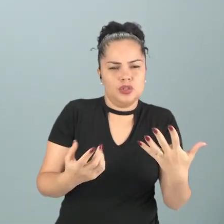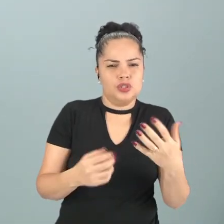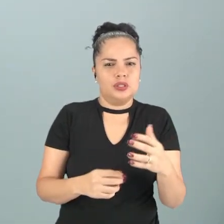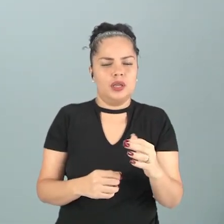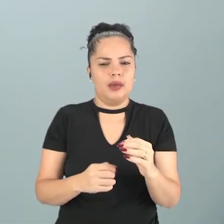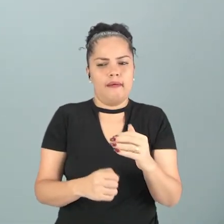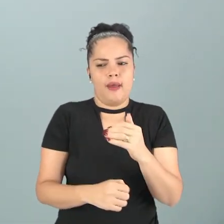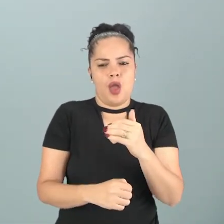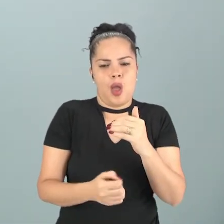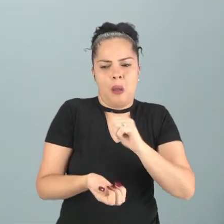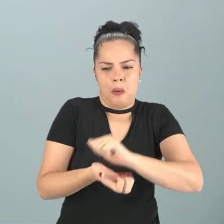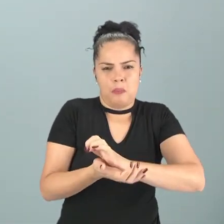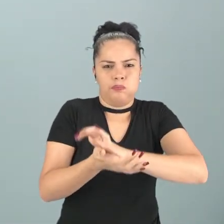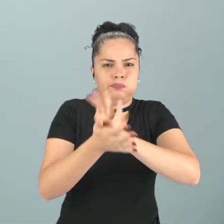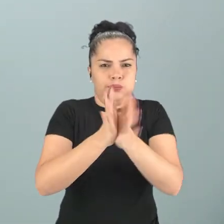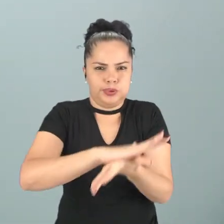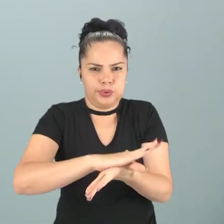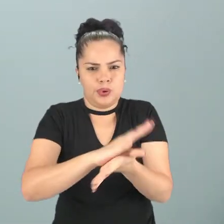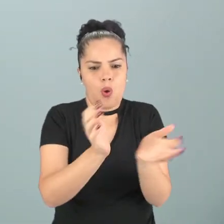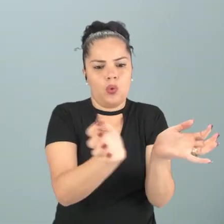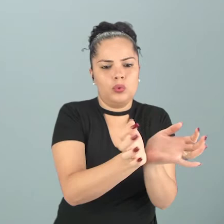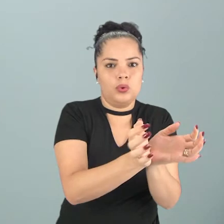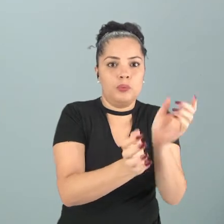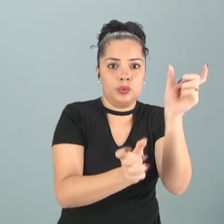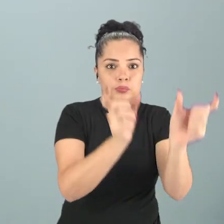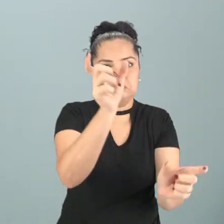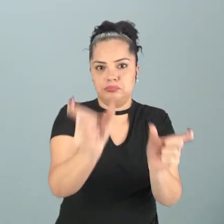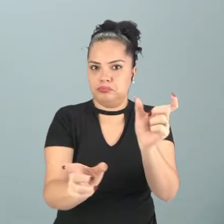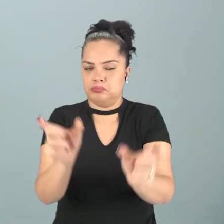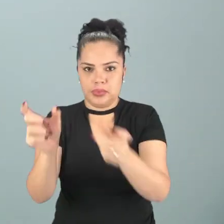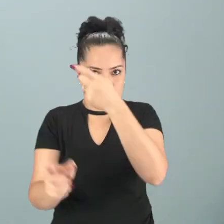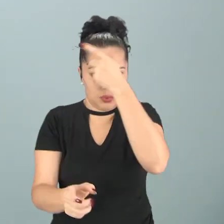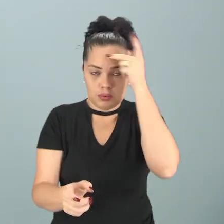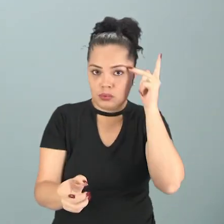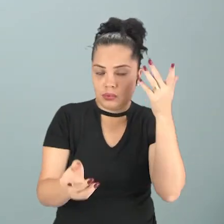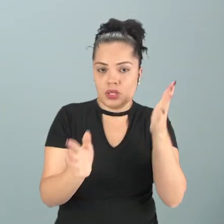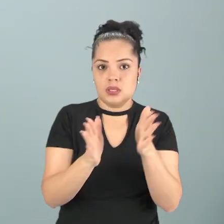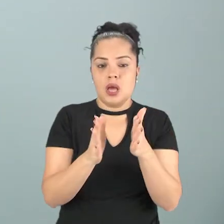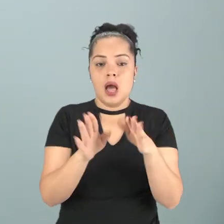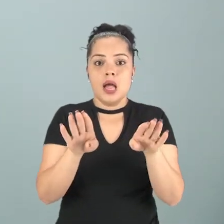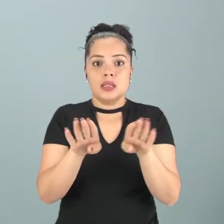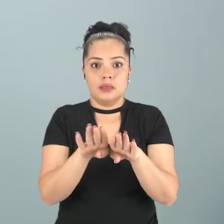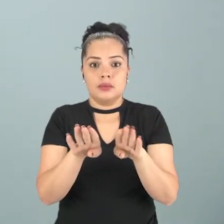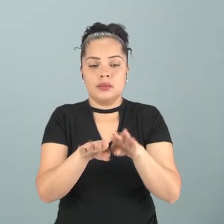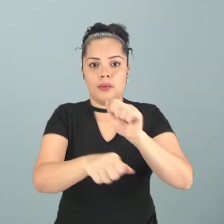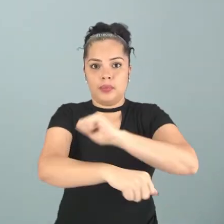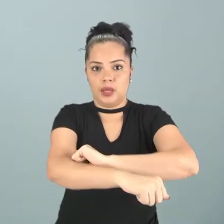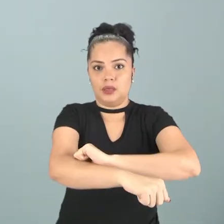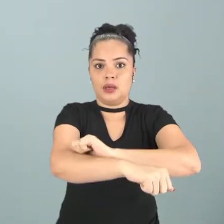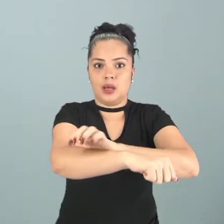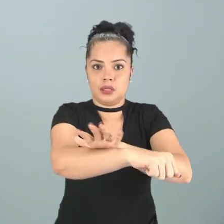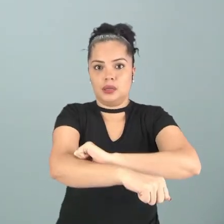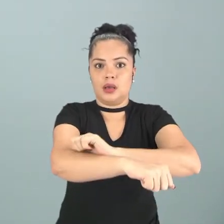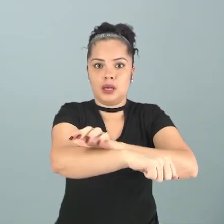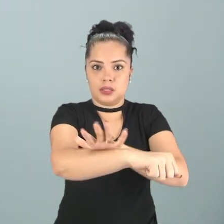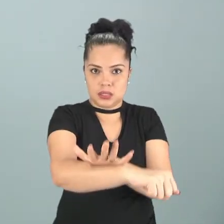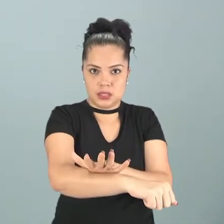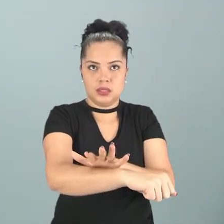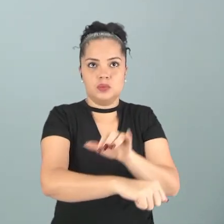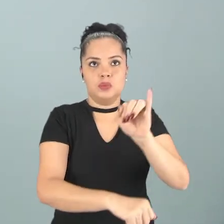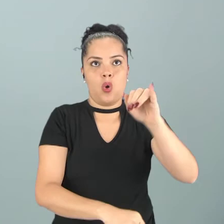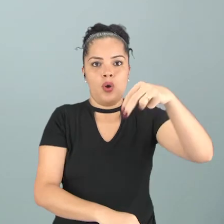discriminação direta a uma pessoa, a um grupo de pessoas. Existe o racismo de forma institucional, que é